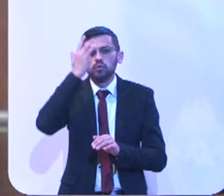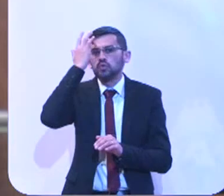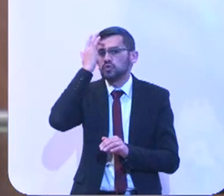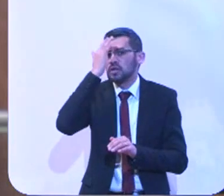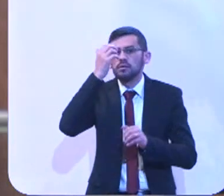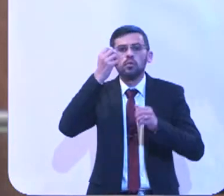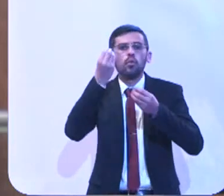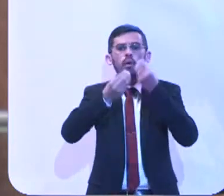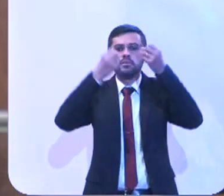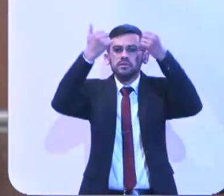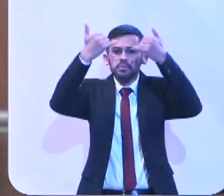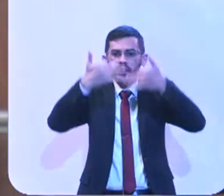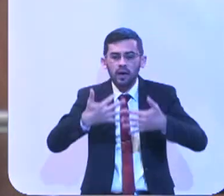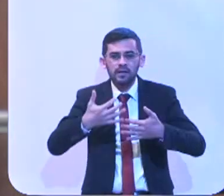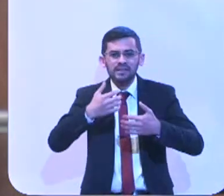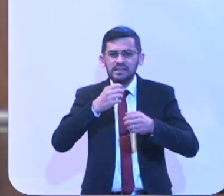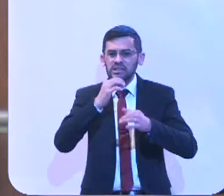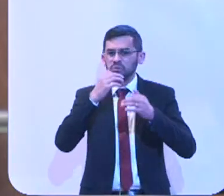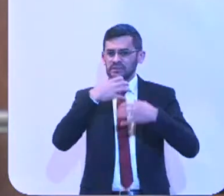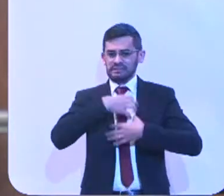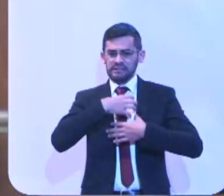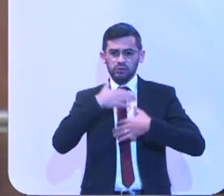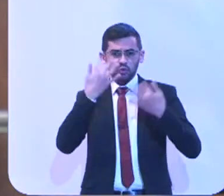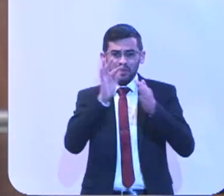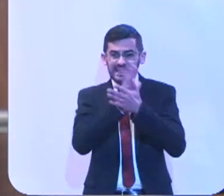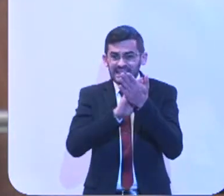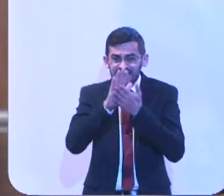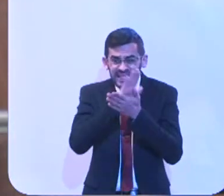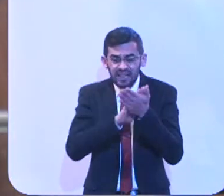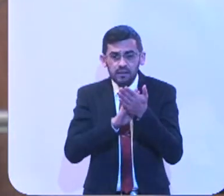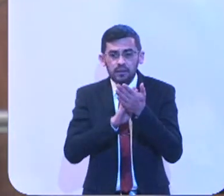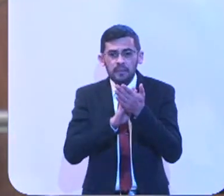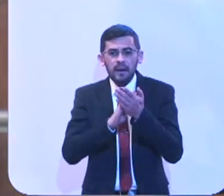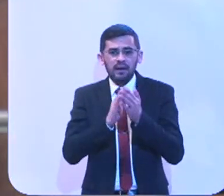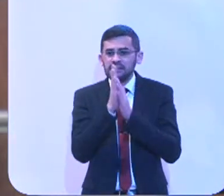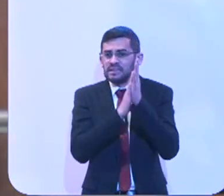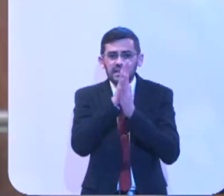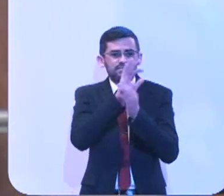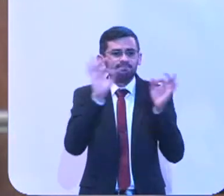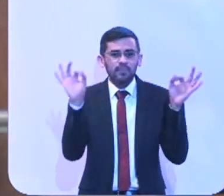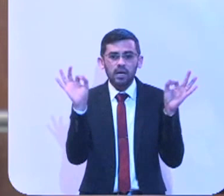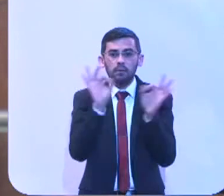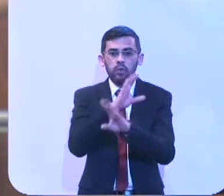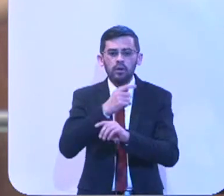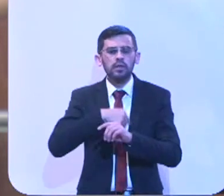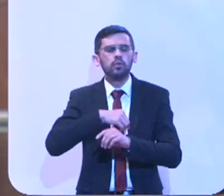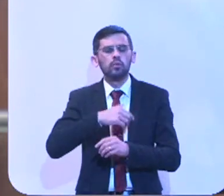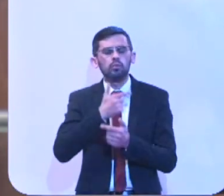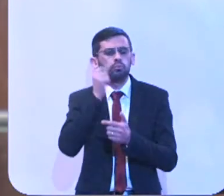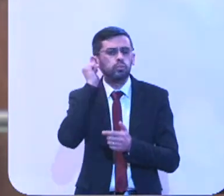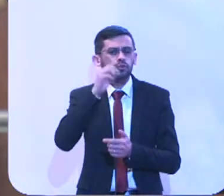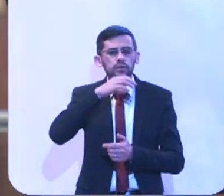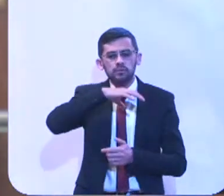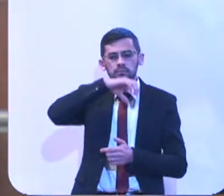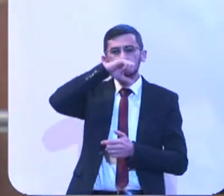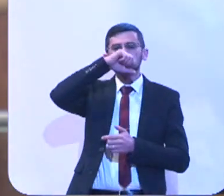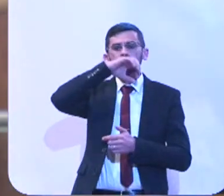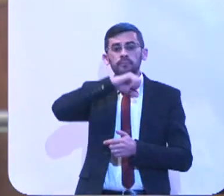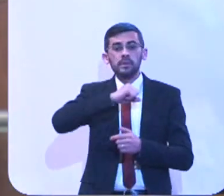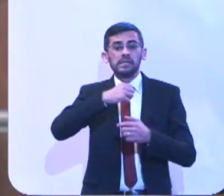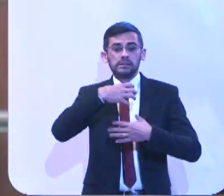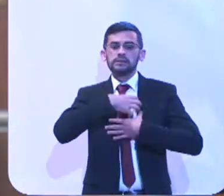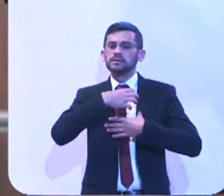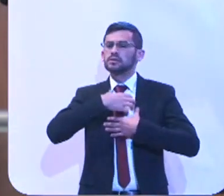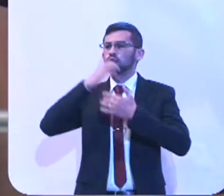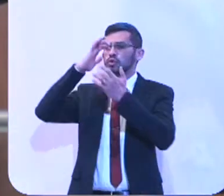durante o culto, eu não sinto mais a dor no meu peito, causada pela ansiedade. Consigo respirar melhor e sinto